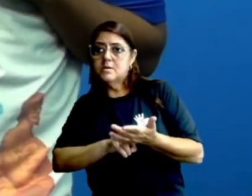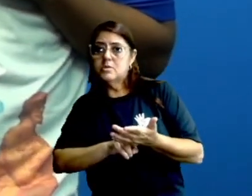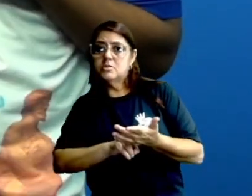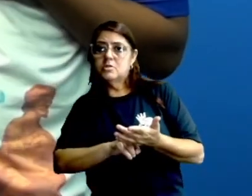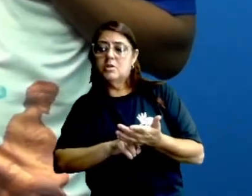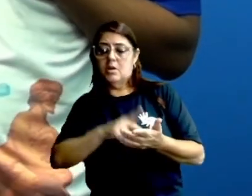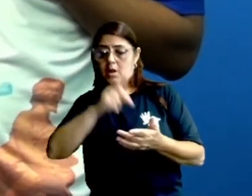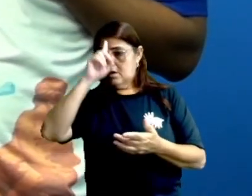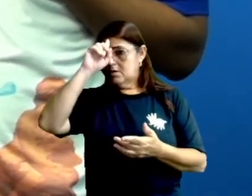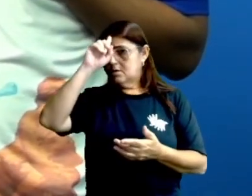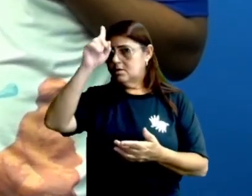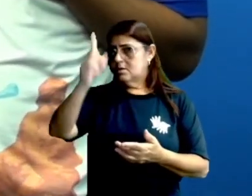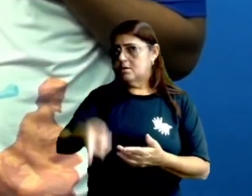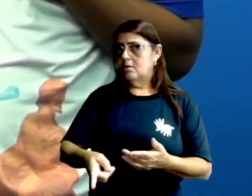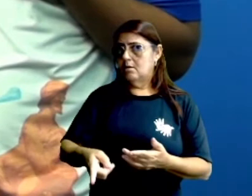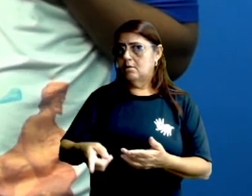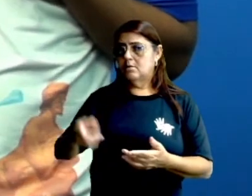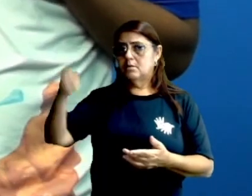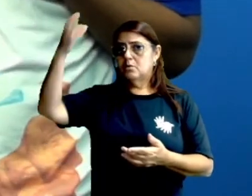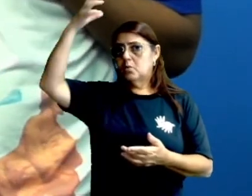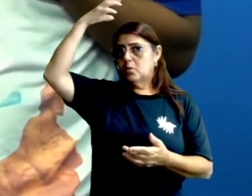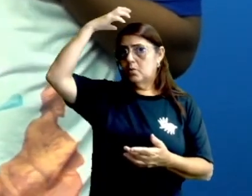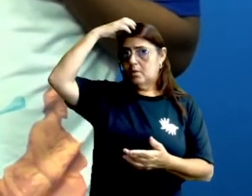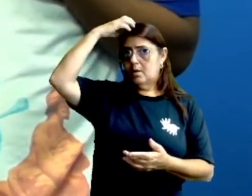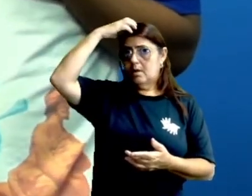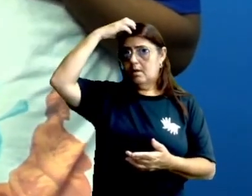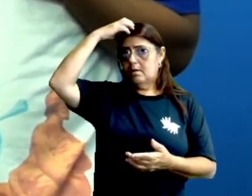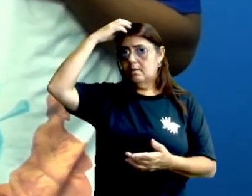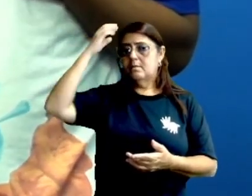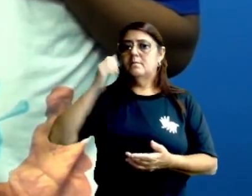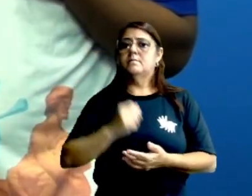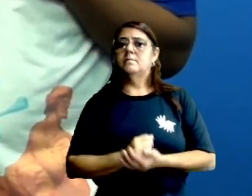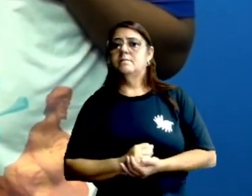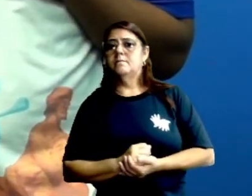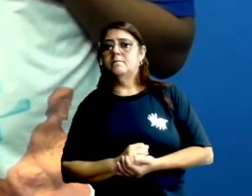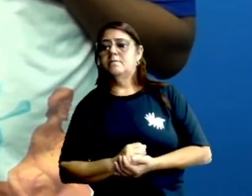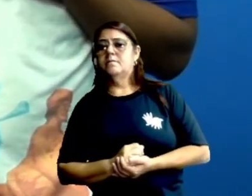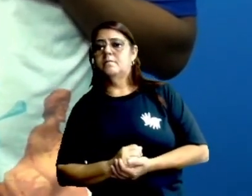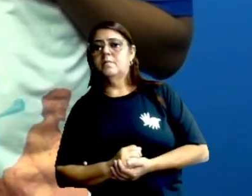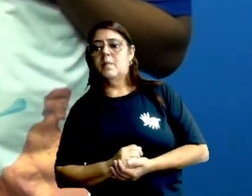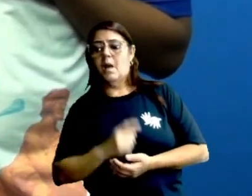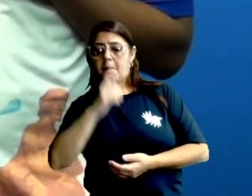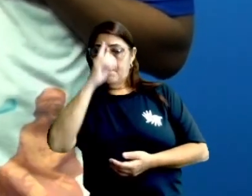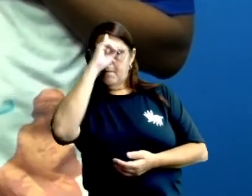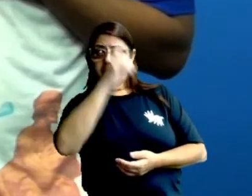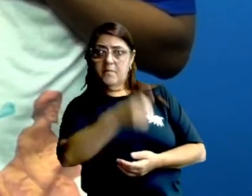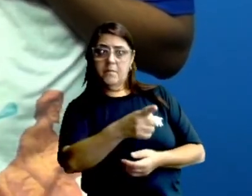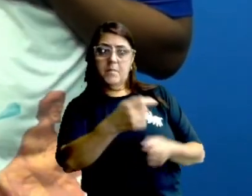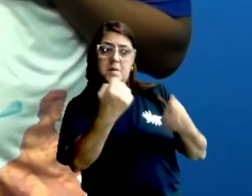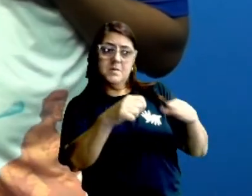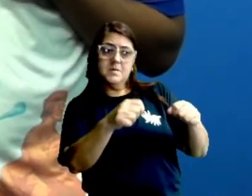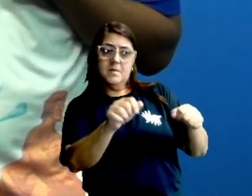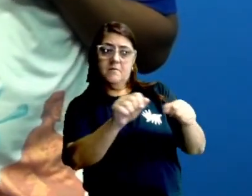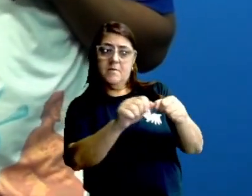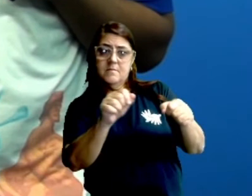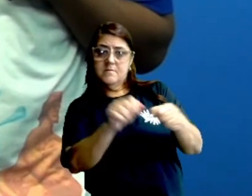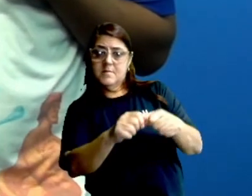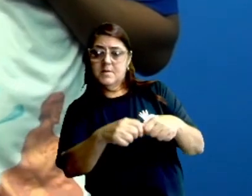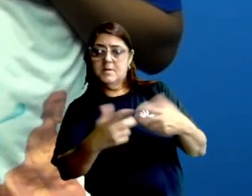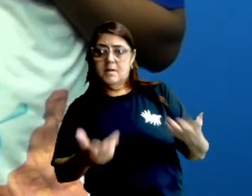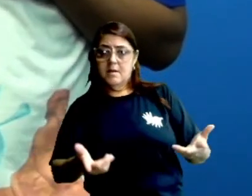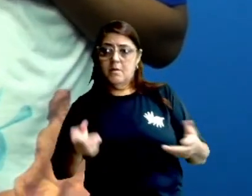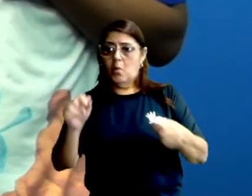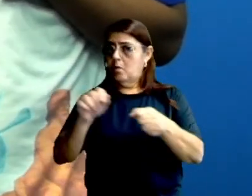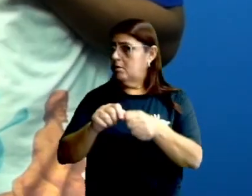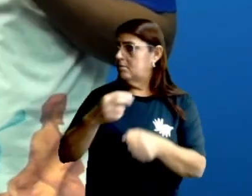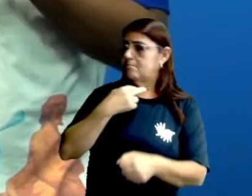levavam as ordens do rei, né, ali do Império Inca, né, levava as ordens, dizia o que deveria ser feito, o que poderia